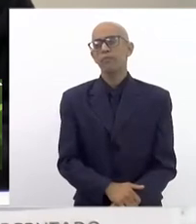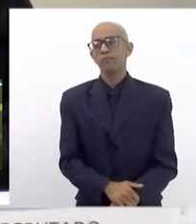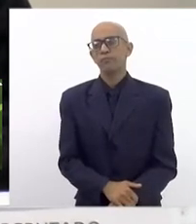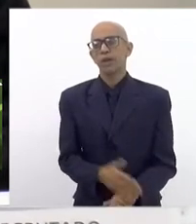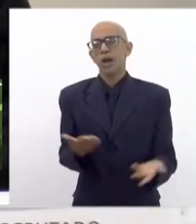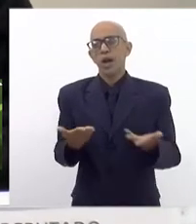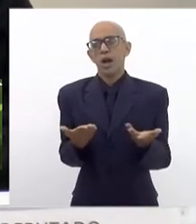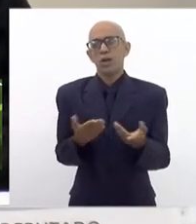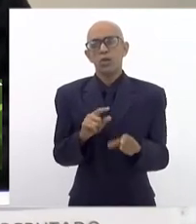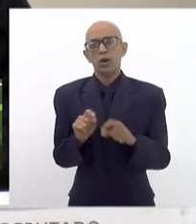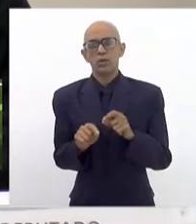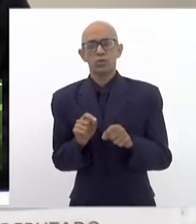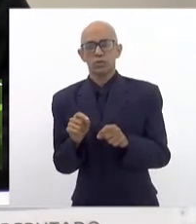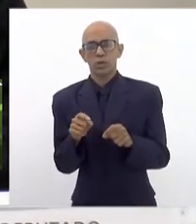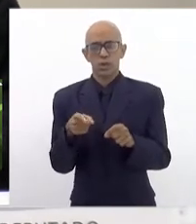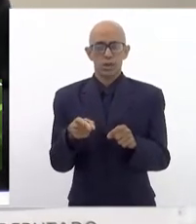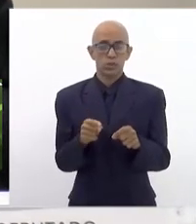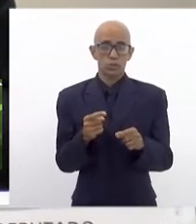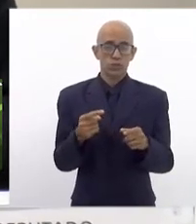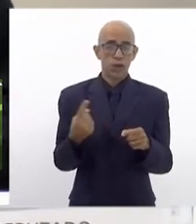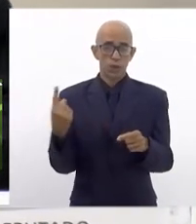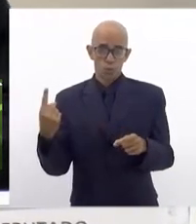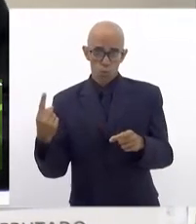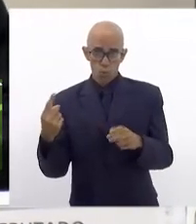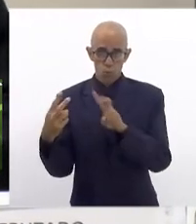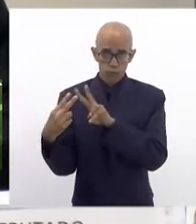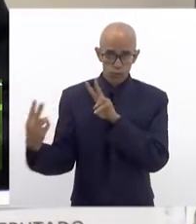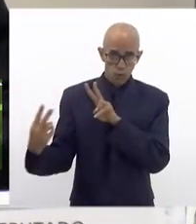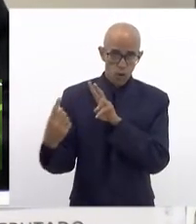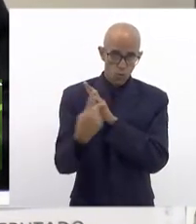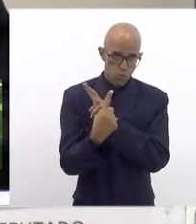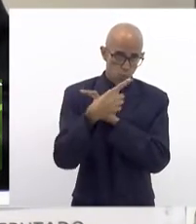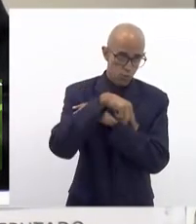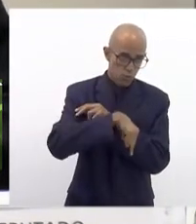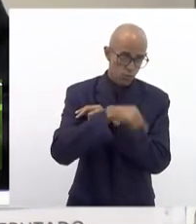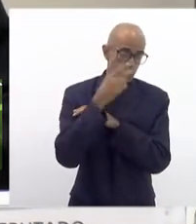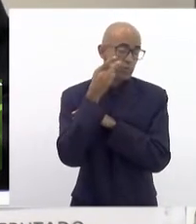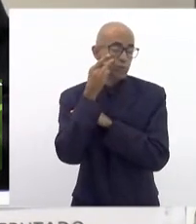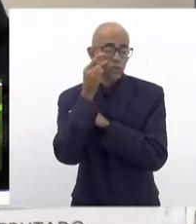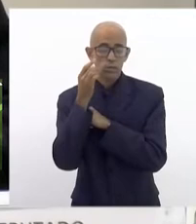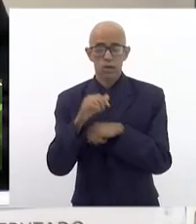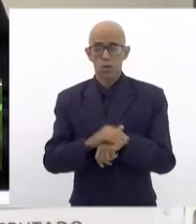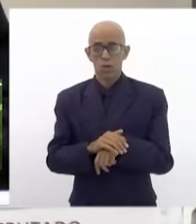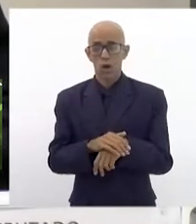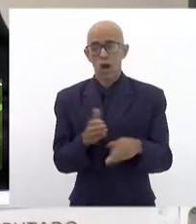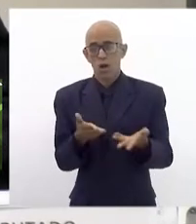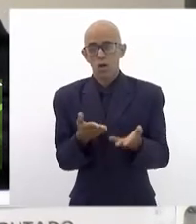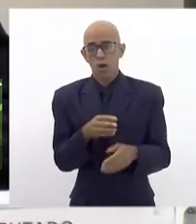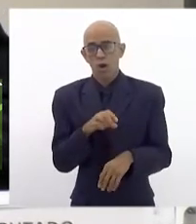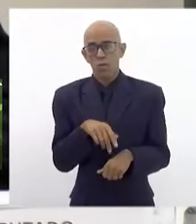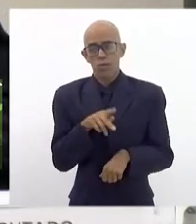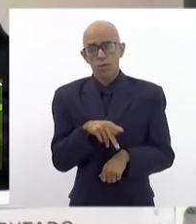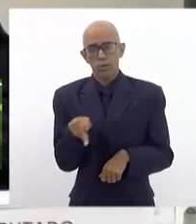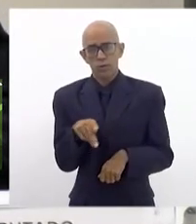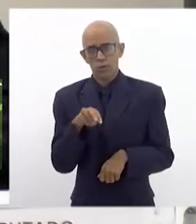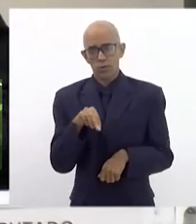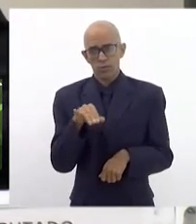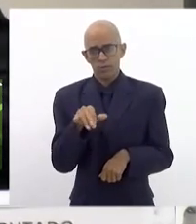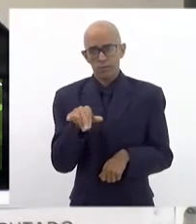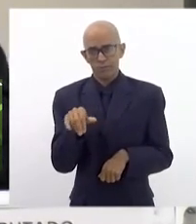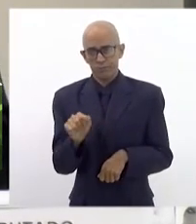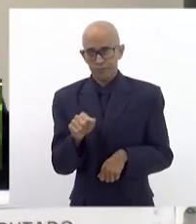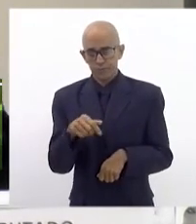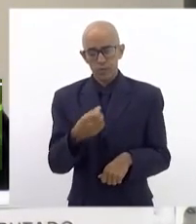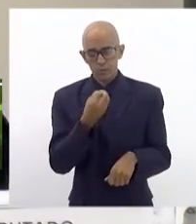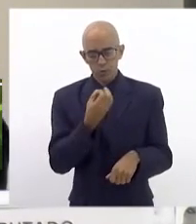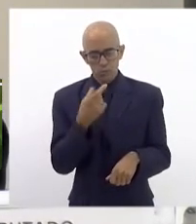alternando quem está no modo remoto, quem está aqui conosco na sala. Agora, a professora Maria Isabel Castro de Souza, muito bom contar